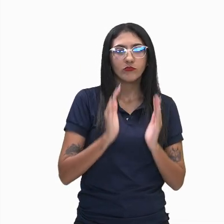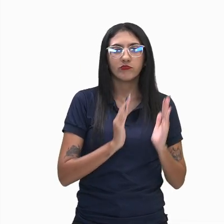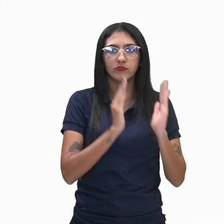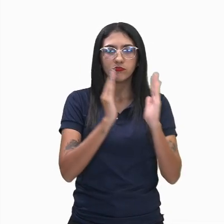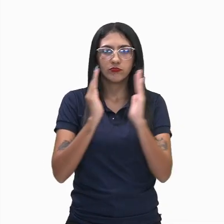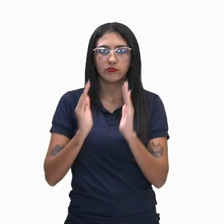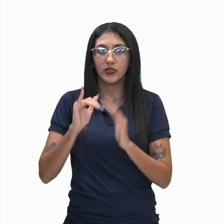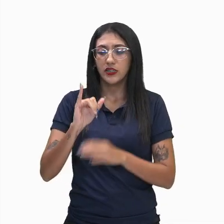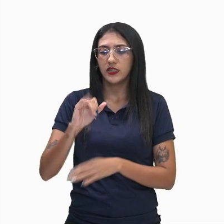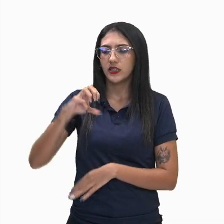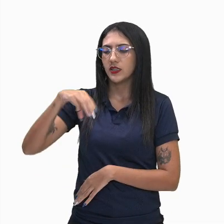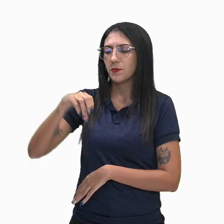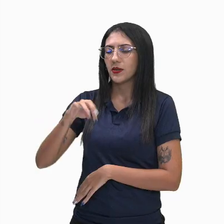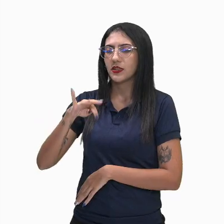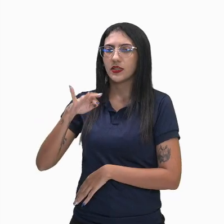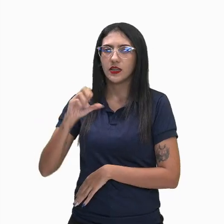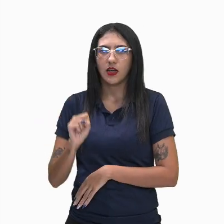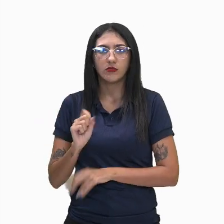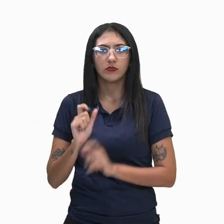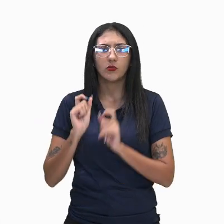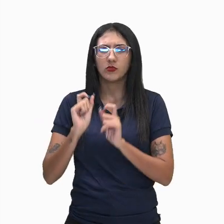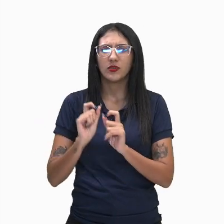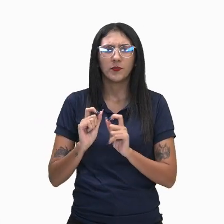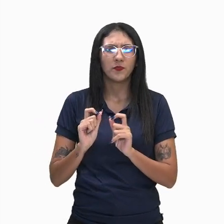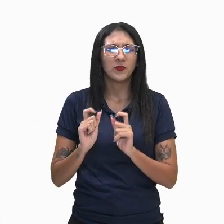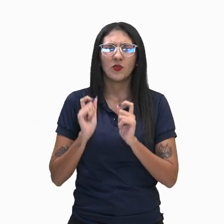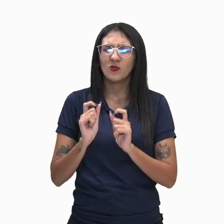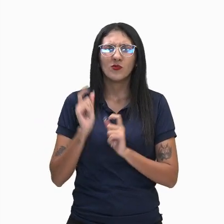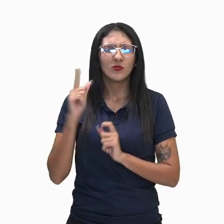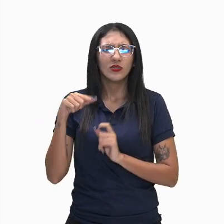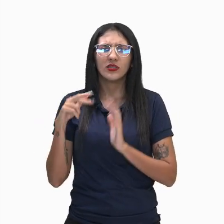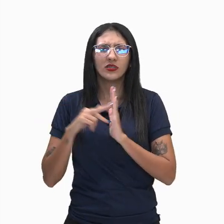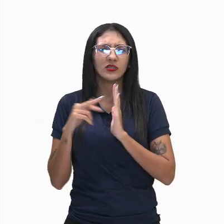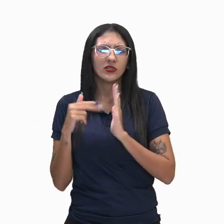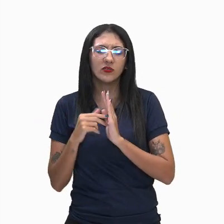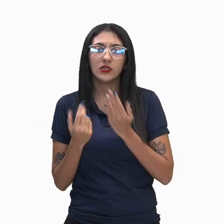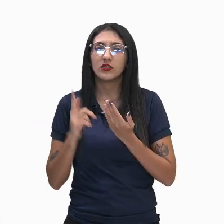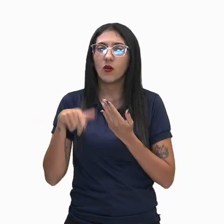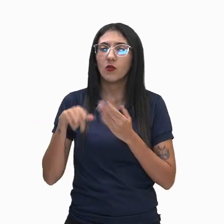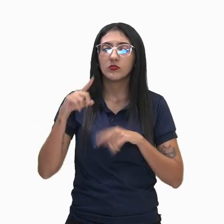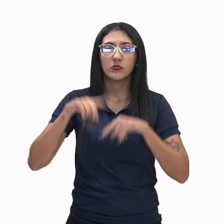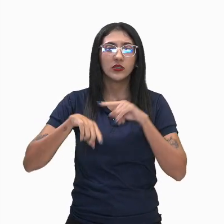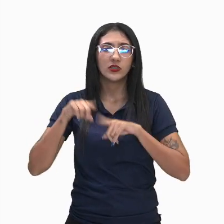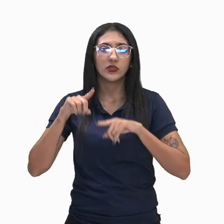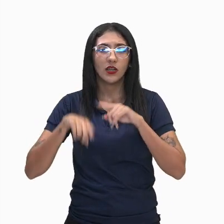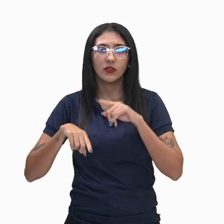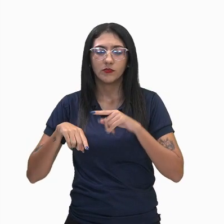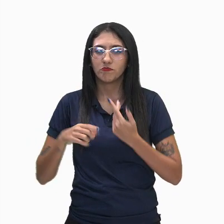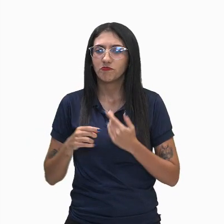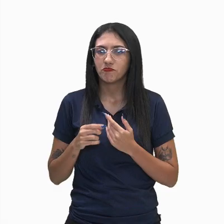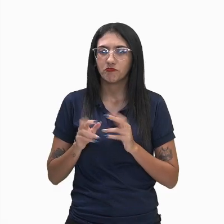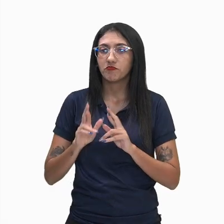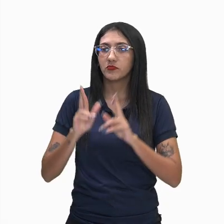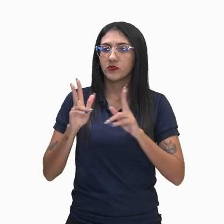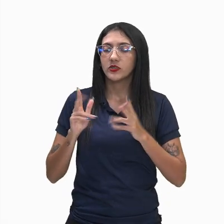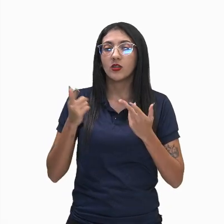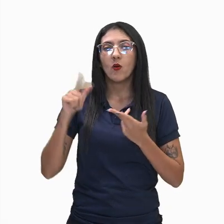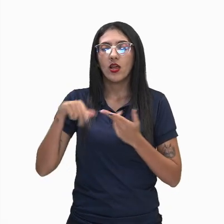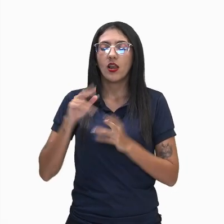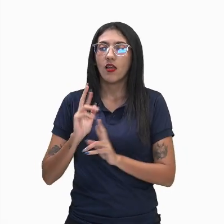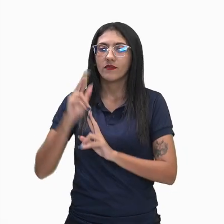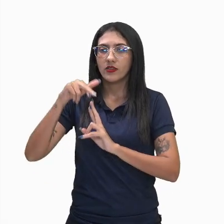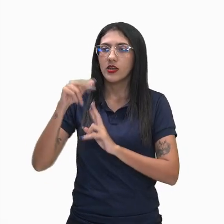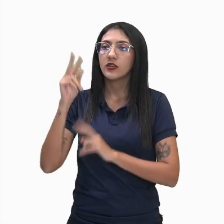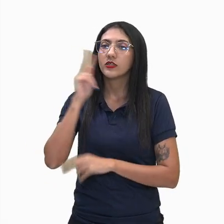as fontes imateriais. E, afinal de contas, o que são essas fontes imateriais, né? São as fontes